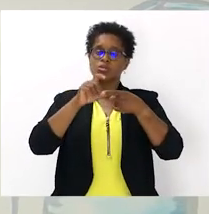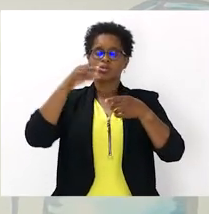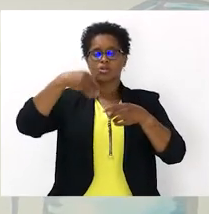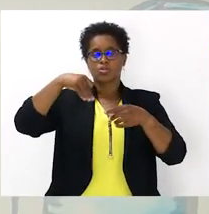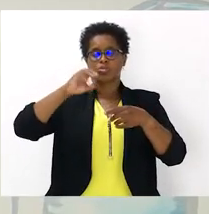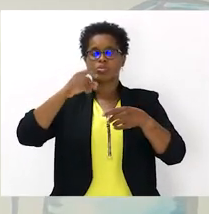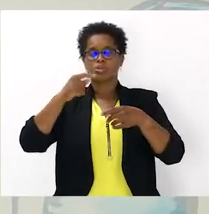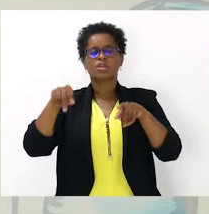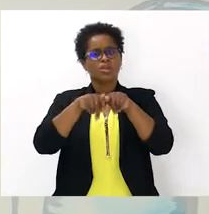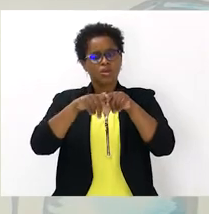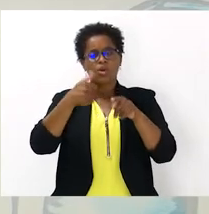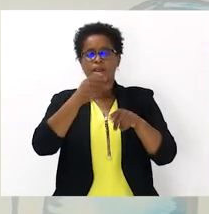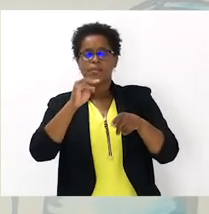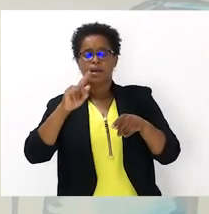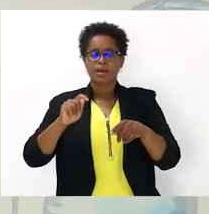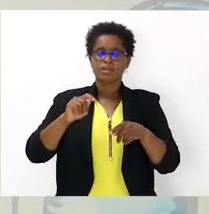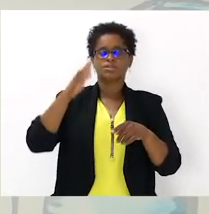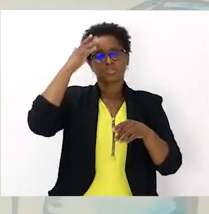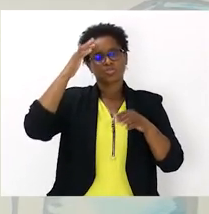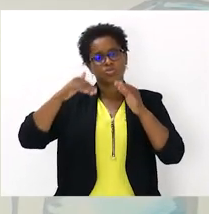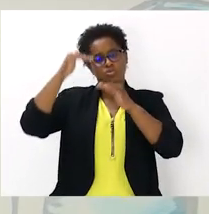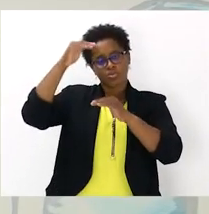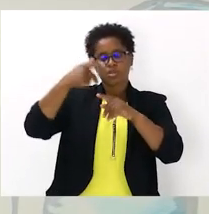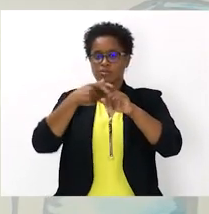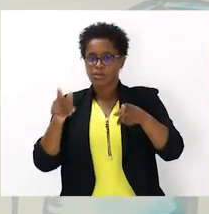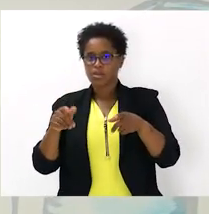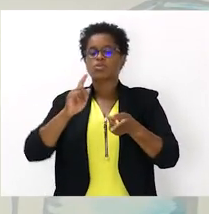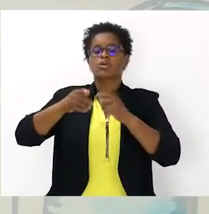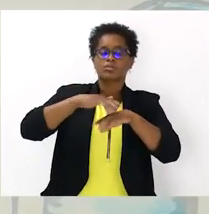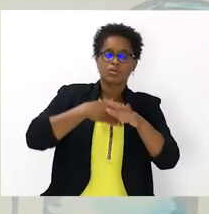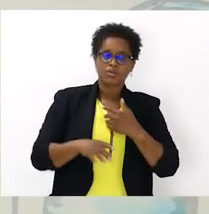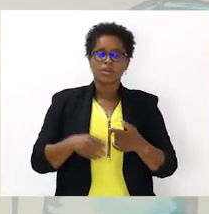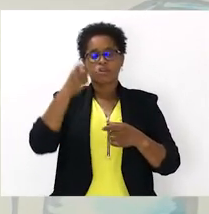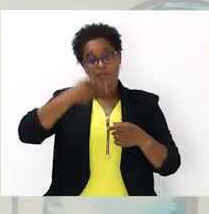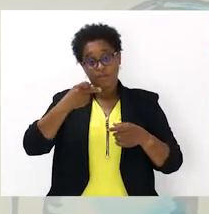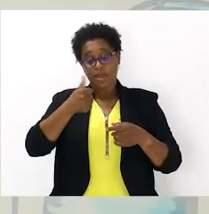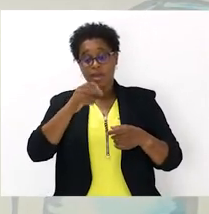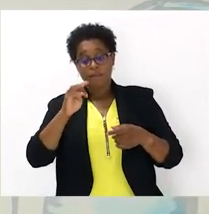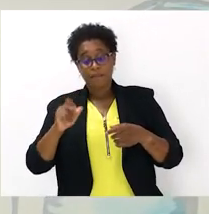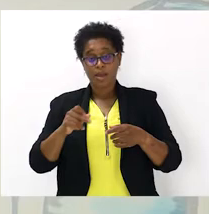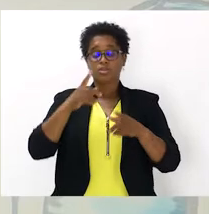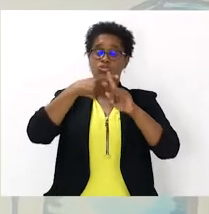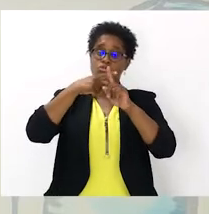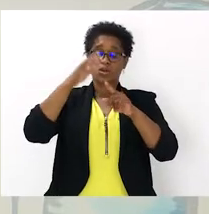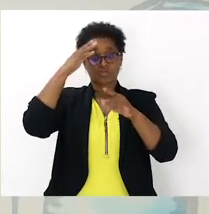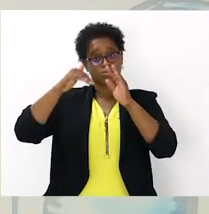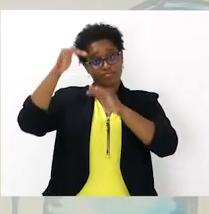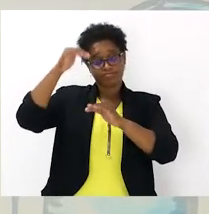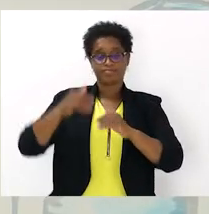com a mesma base, expoente diferente. O que é que vamos fazer? Manter a base e somar